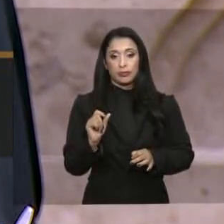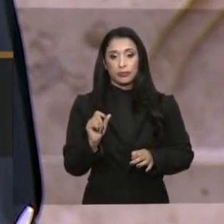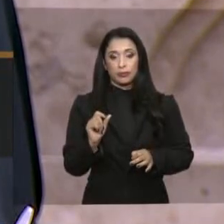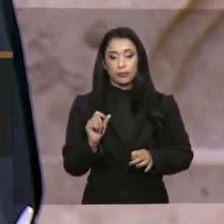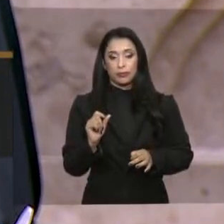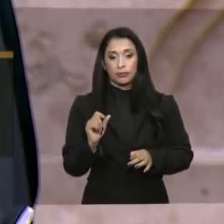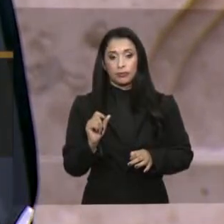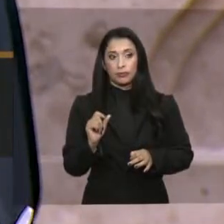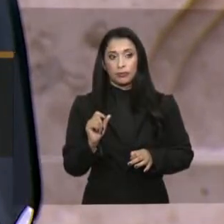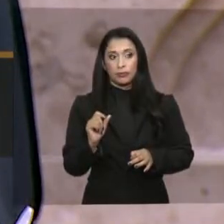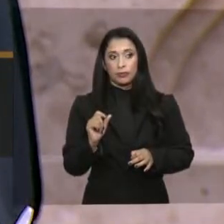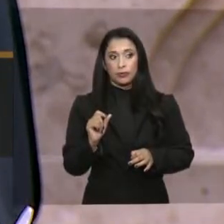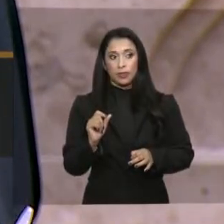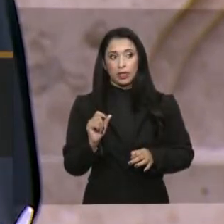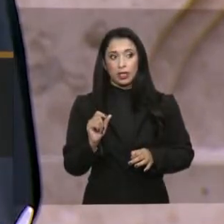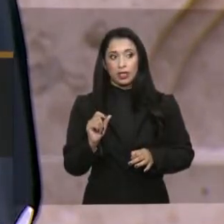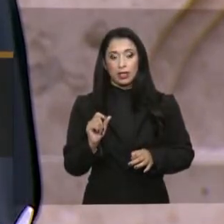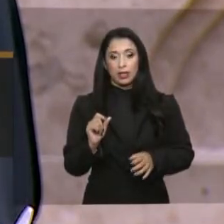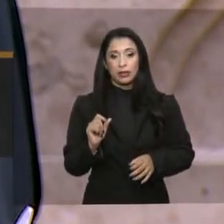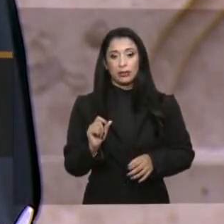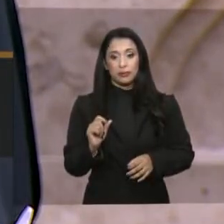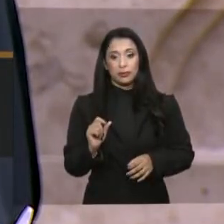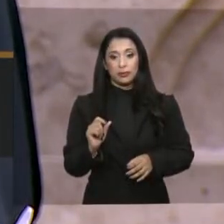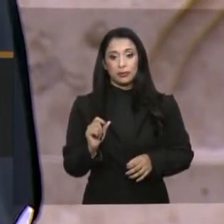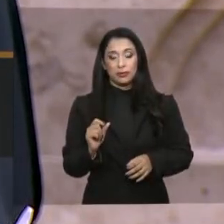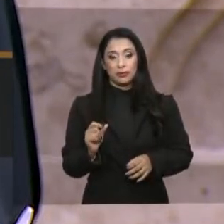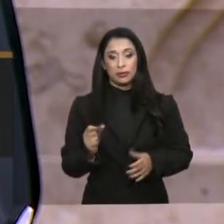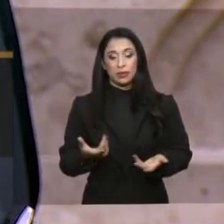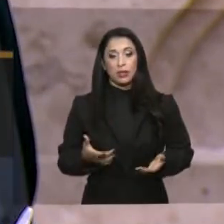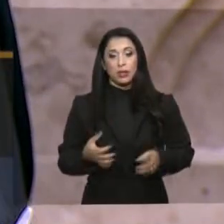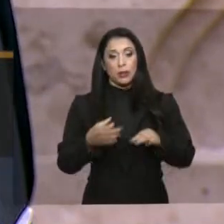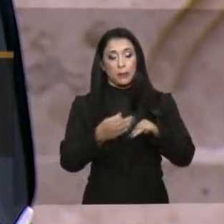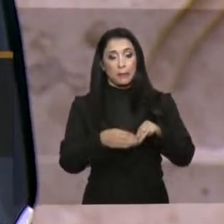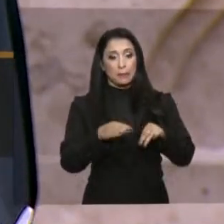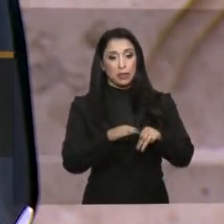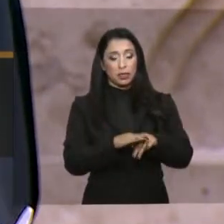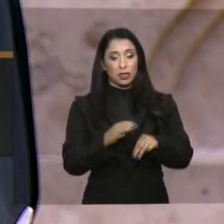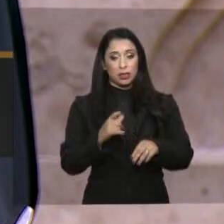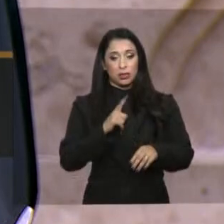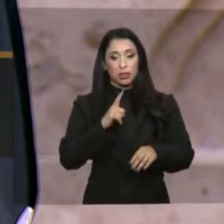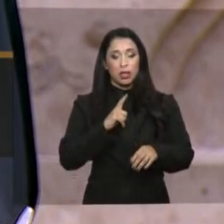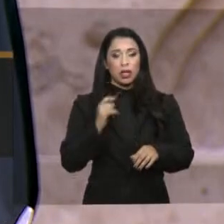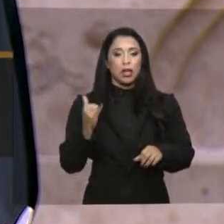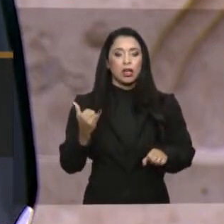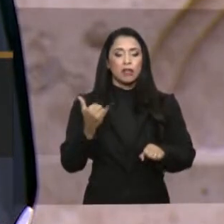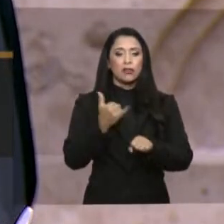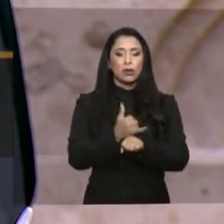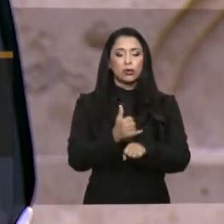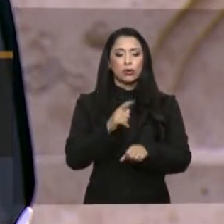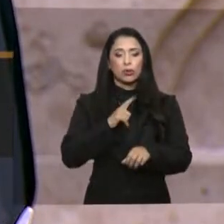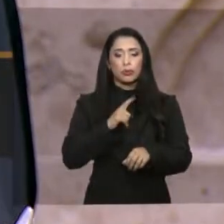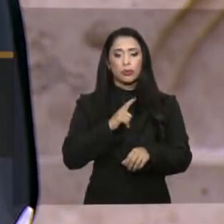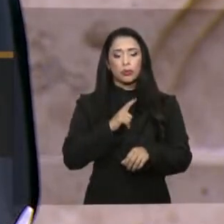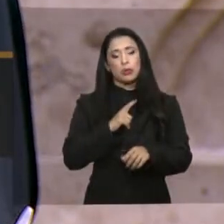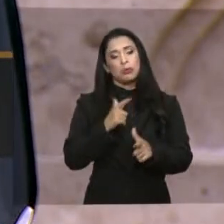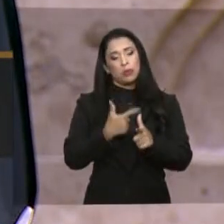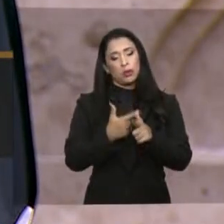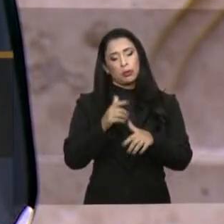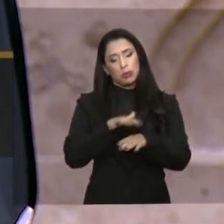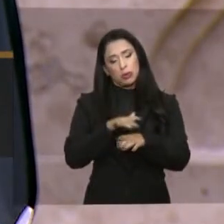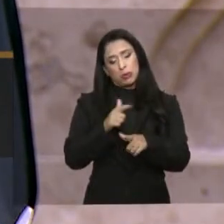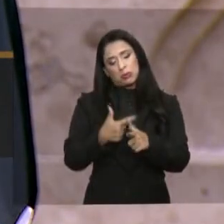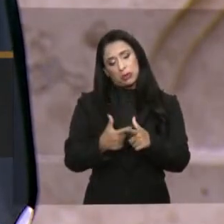não se aguardou pelo retorno do ministro ausente em razão de licença médica, e adotando-se o voto mais favorável ao